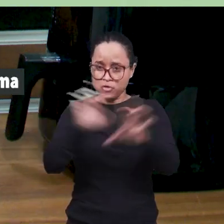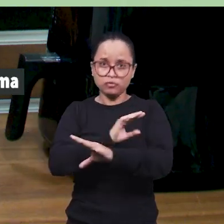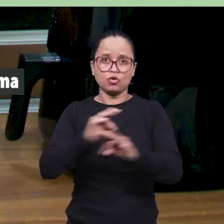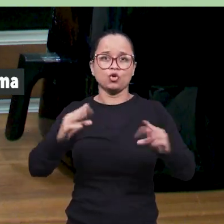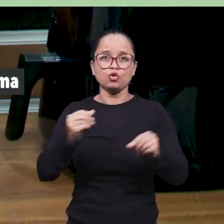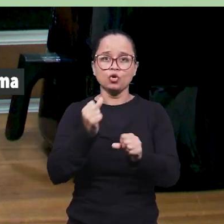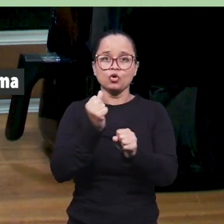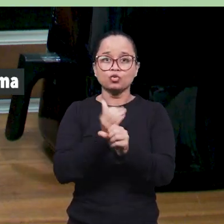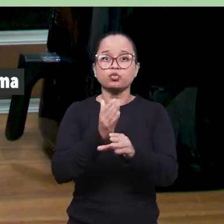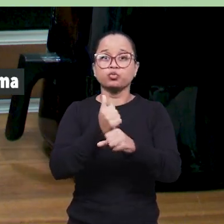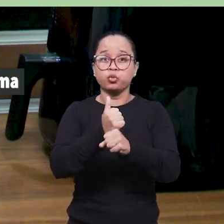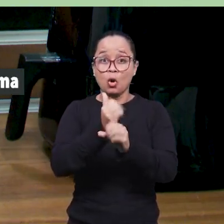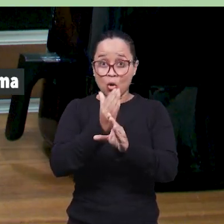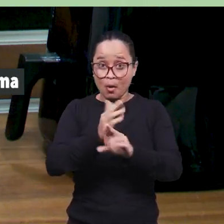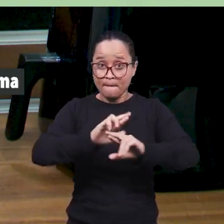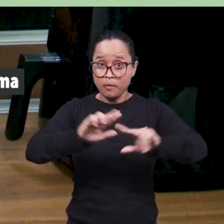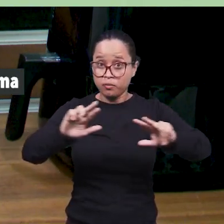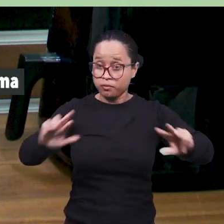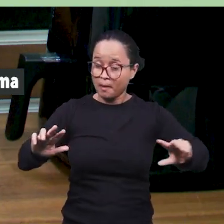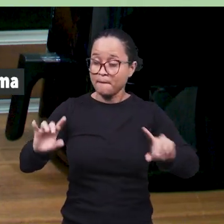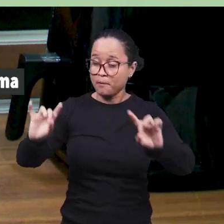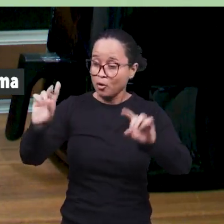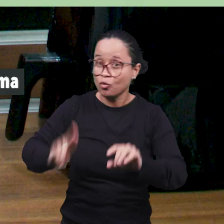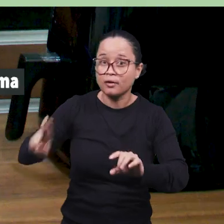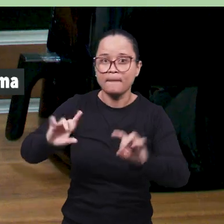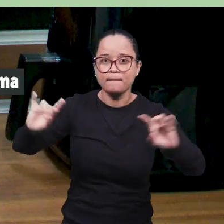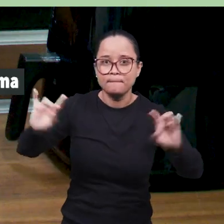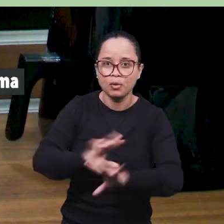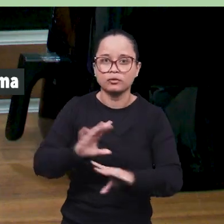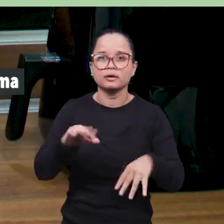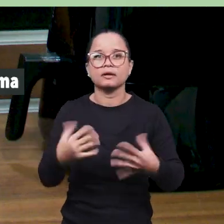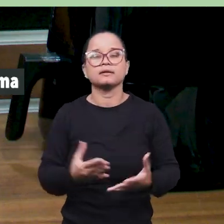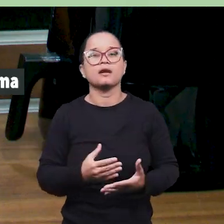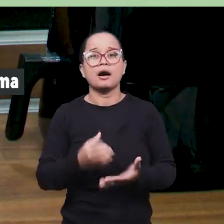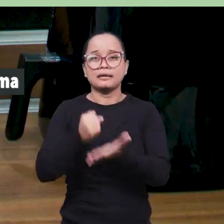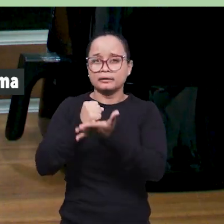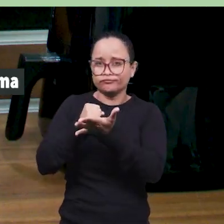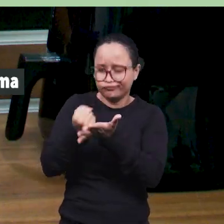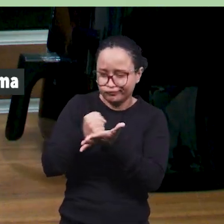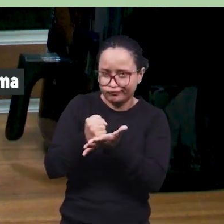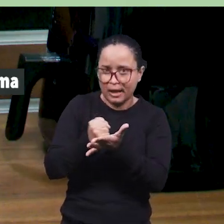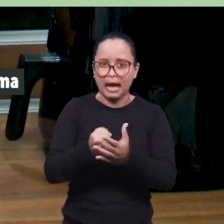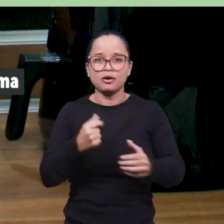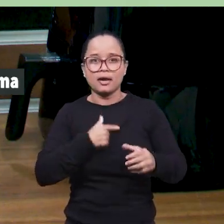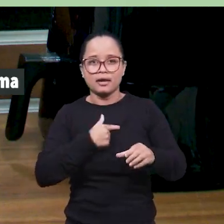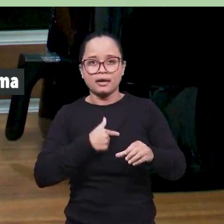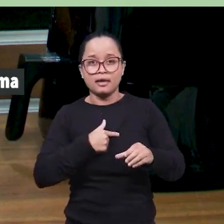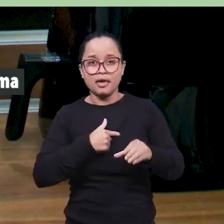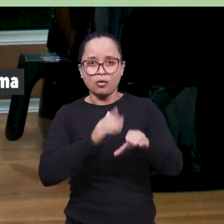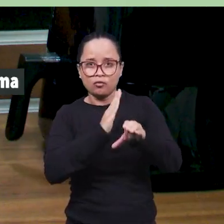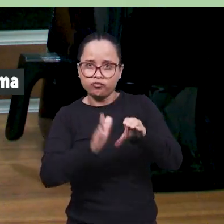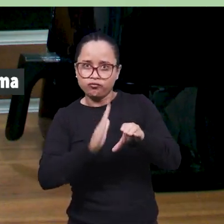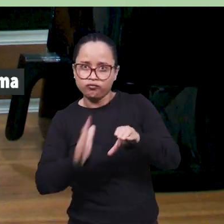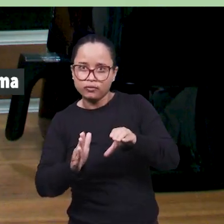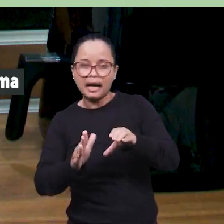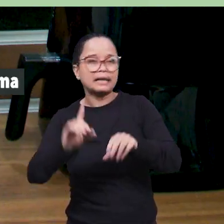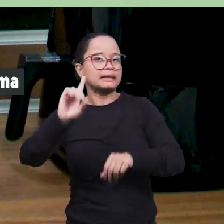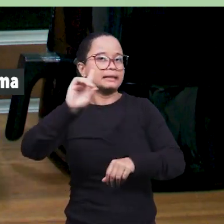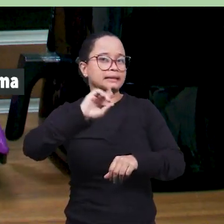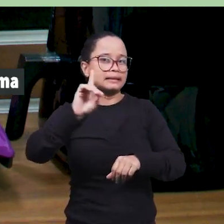todos os legumes que nós vamos utilizar. O alho eu não vou fatiar, o alho eu vou picotar.